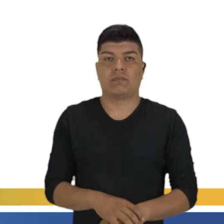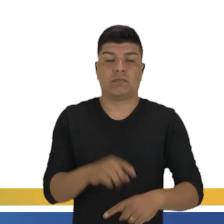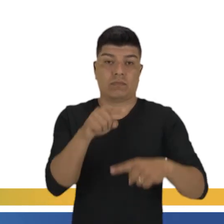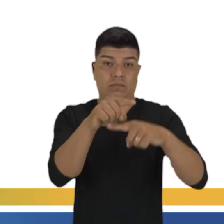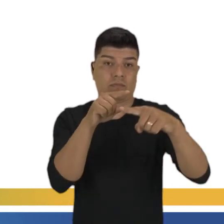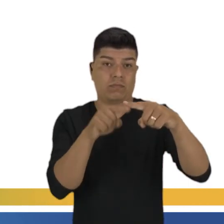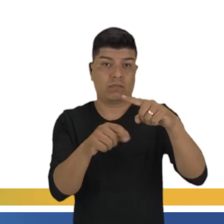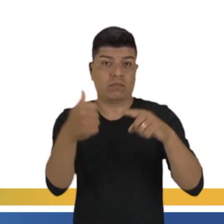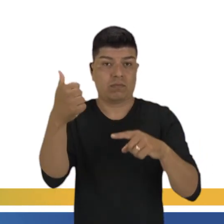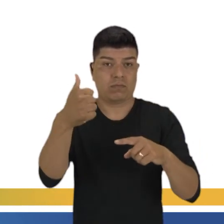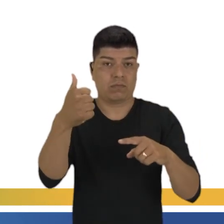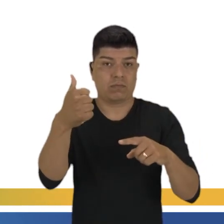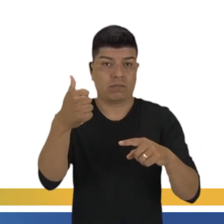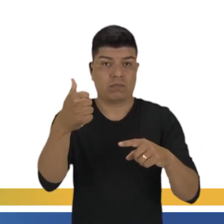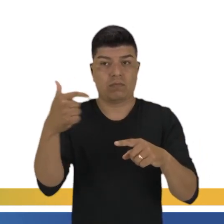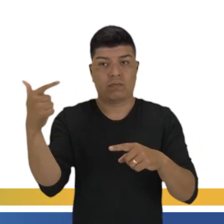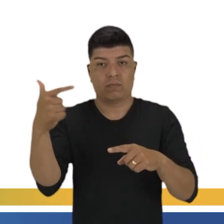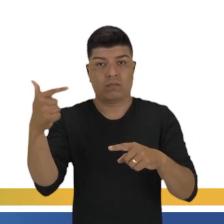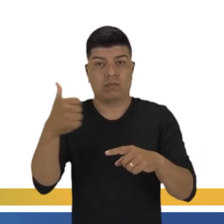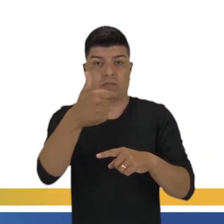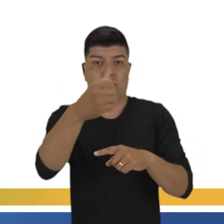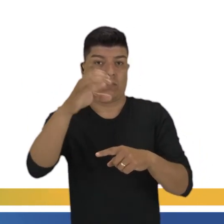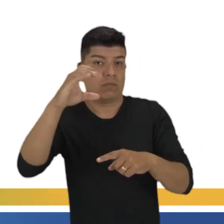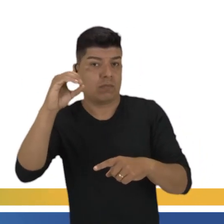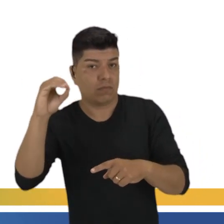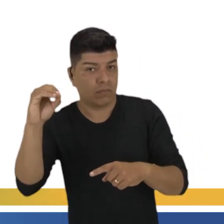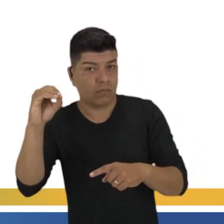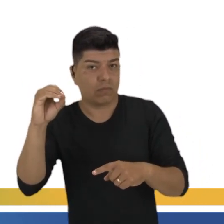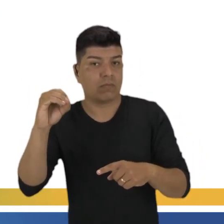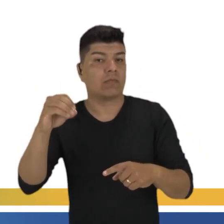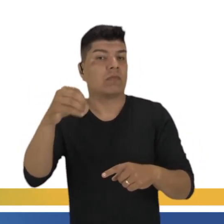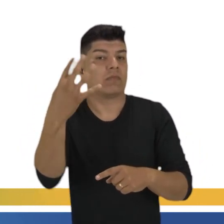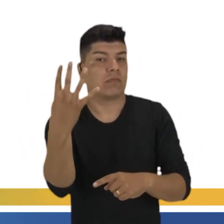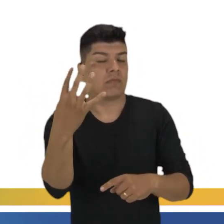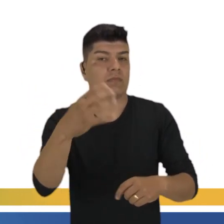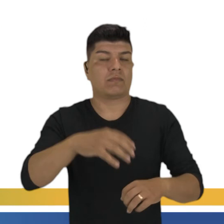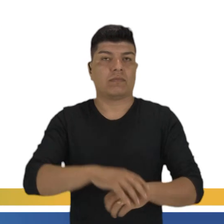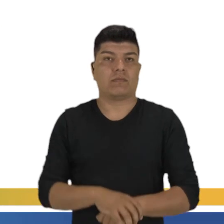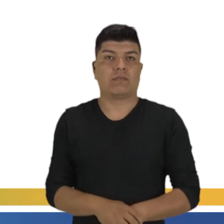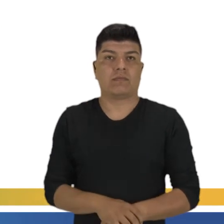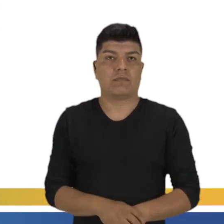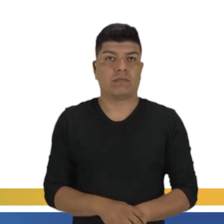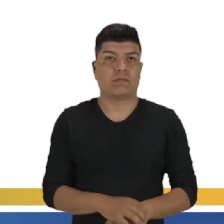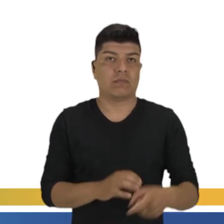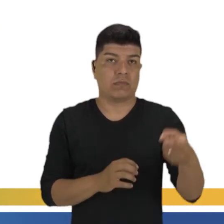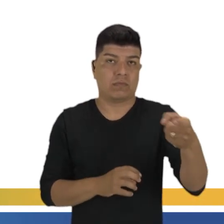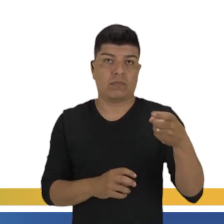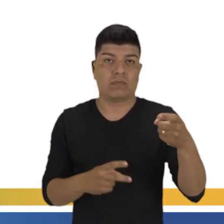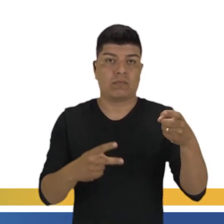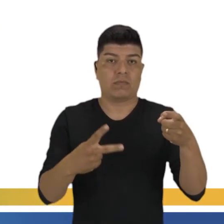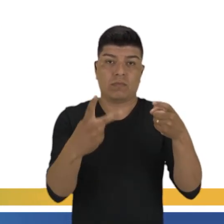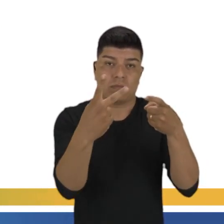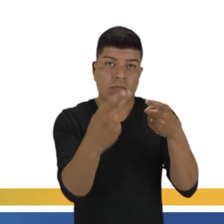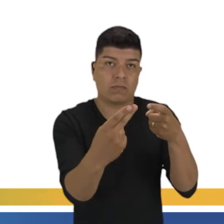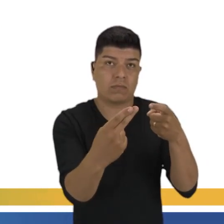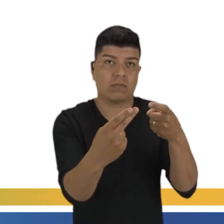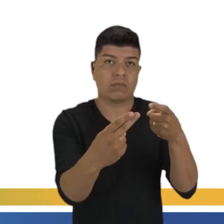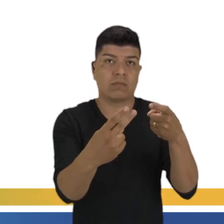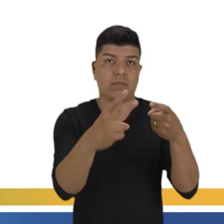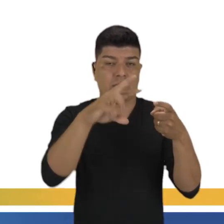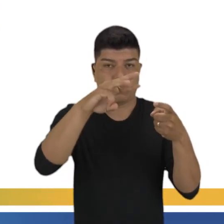Dividindo o primeiro membro e o segundo membro por 100, ficará da seguinte maneira. X é igual